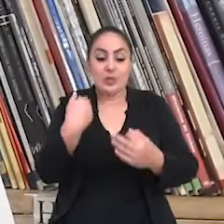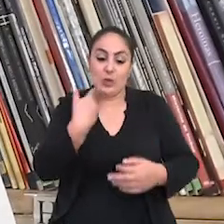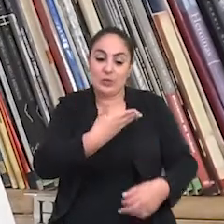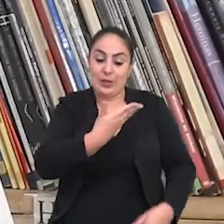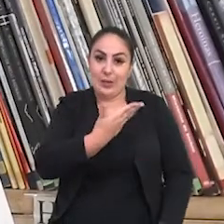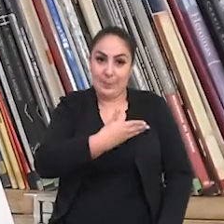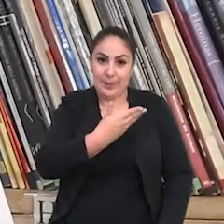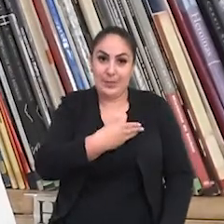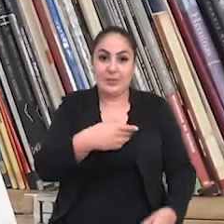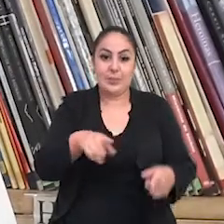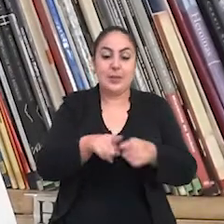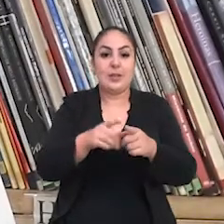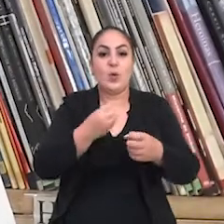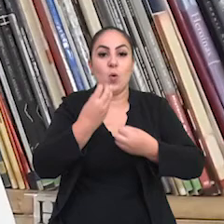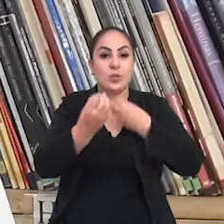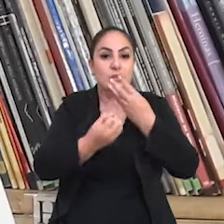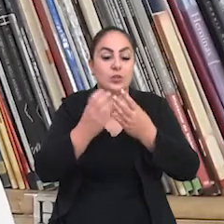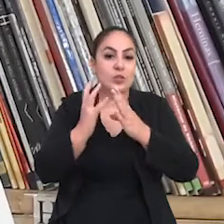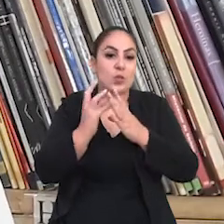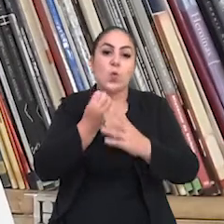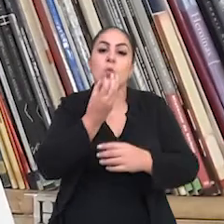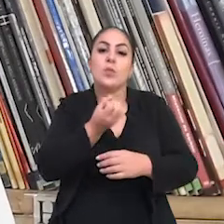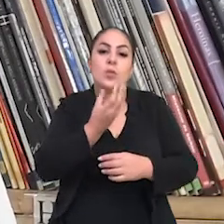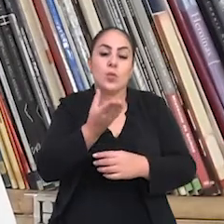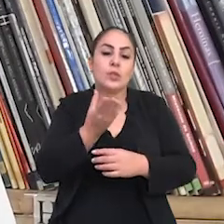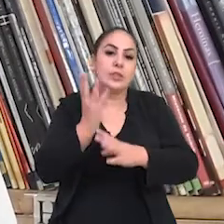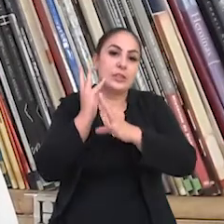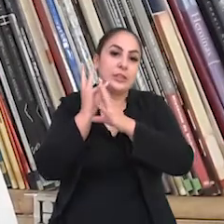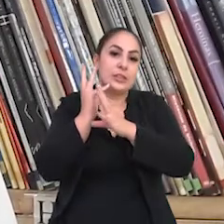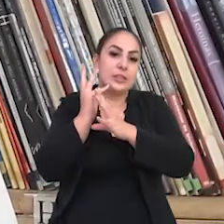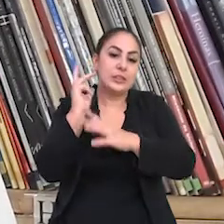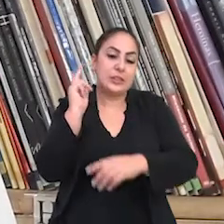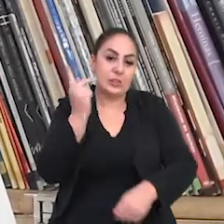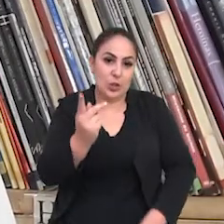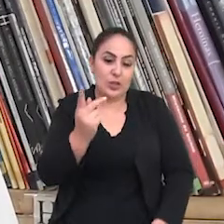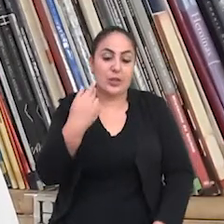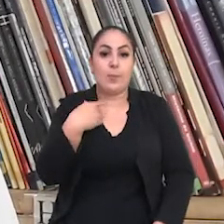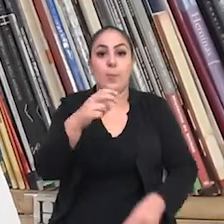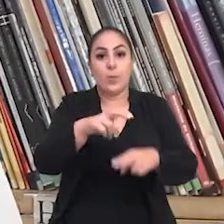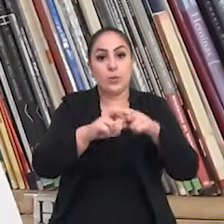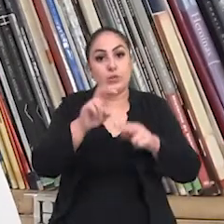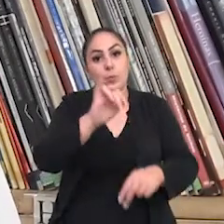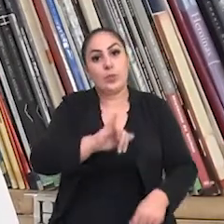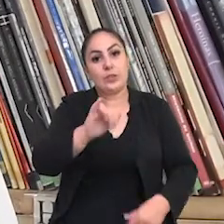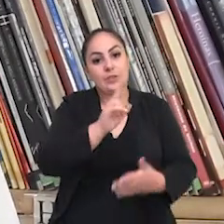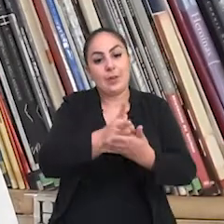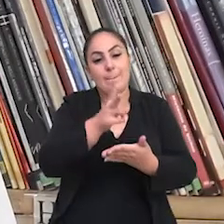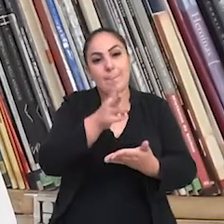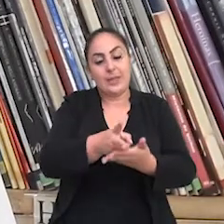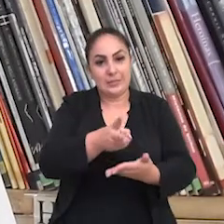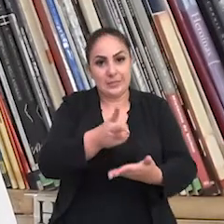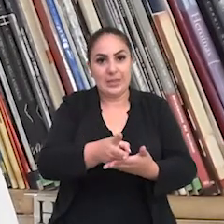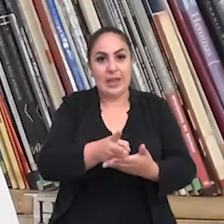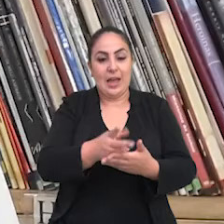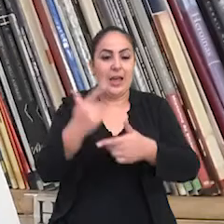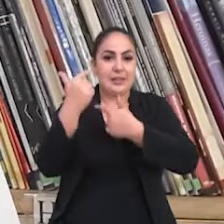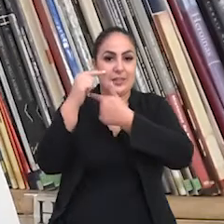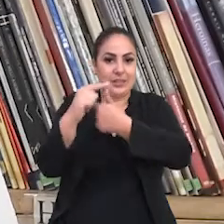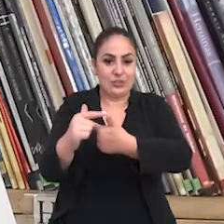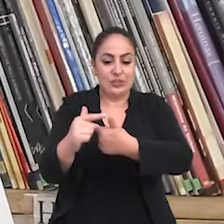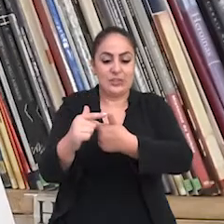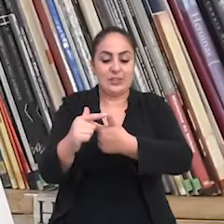com os nossos amigos, virar contador de histórias. Porque o importante é a manutenção